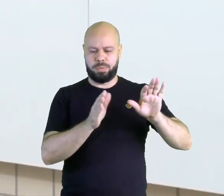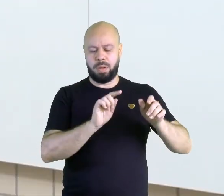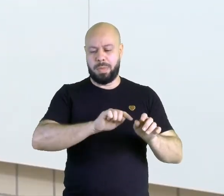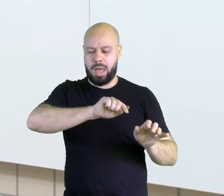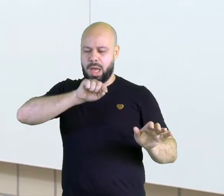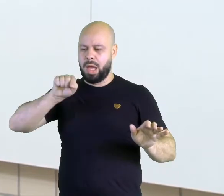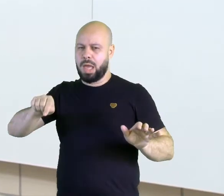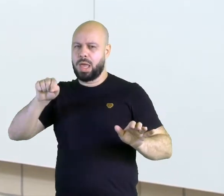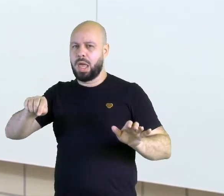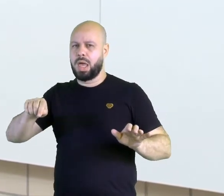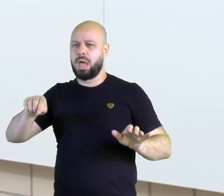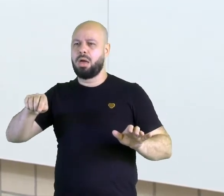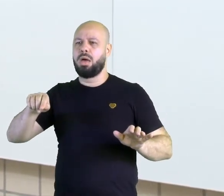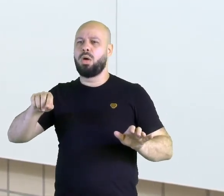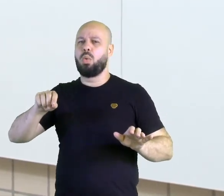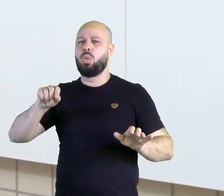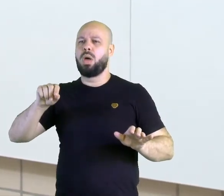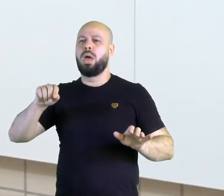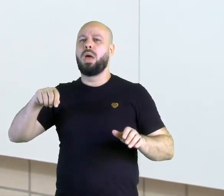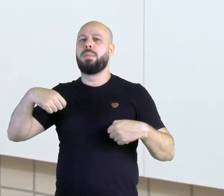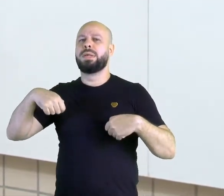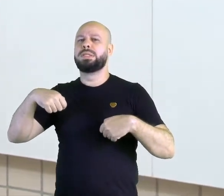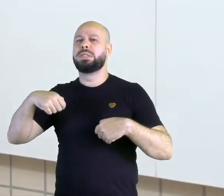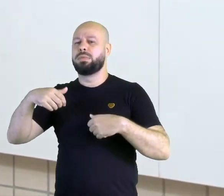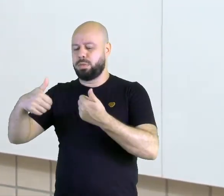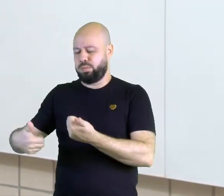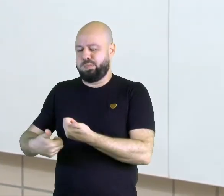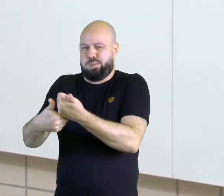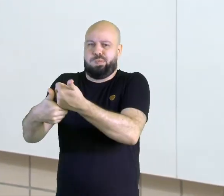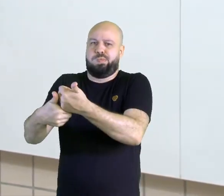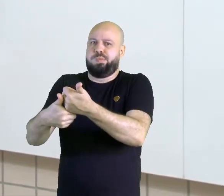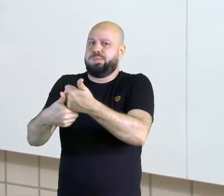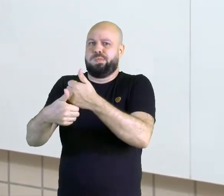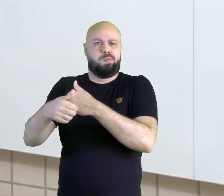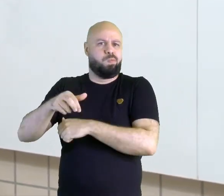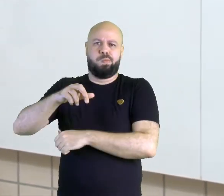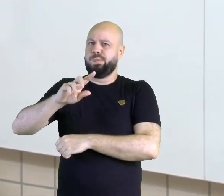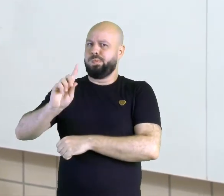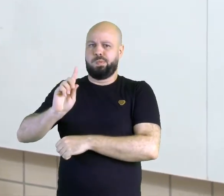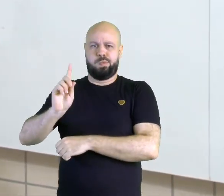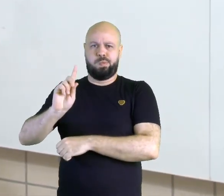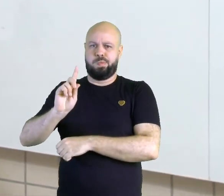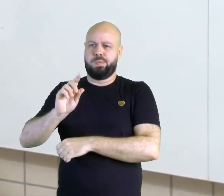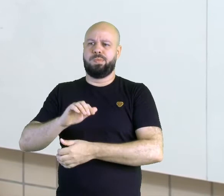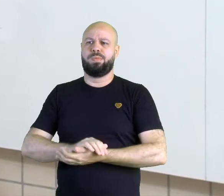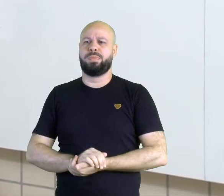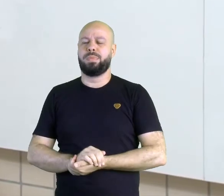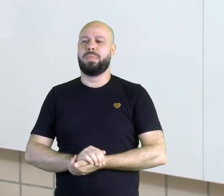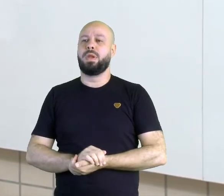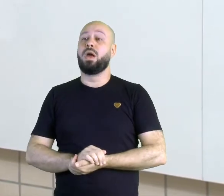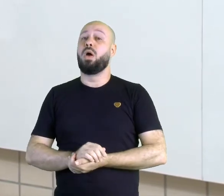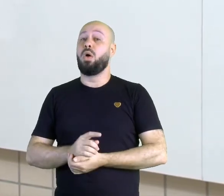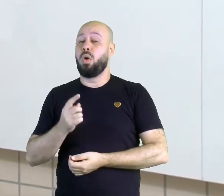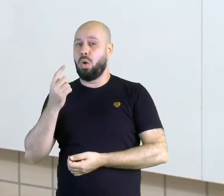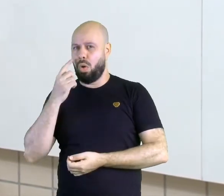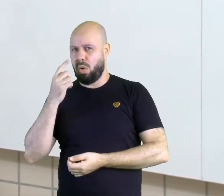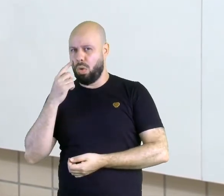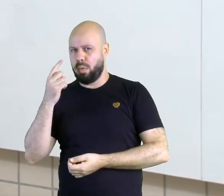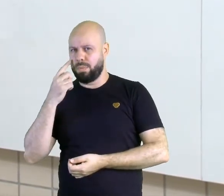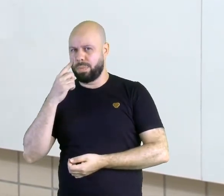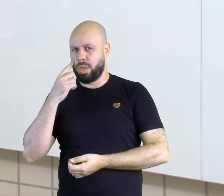não necessito do verbo auxiliar. Mas, mais uma vez, eu deixo claro que